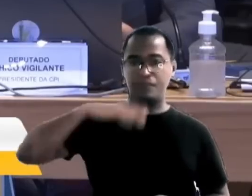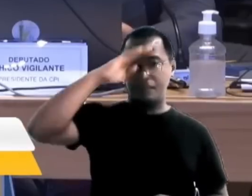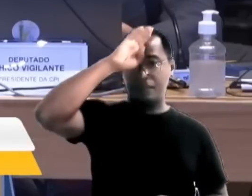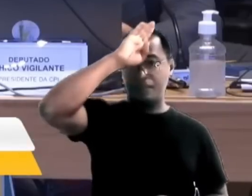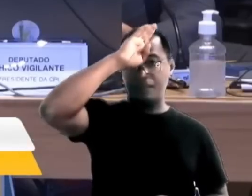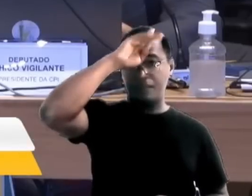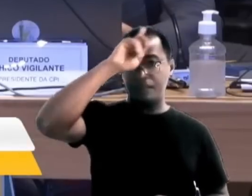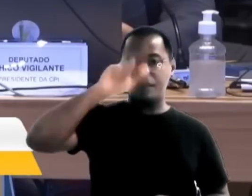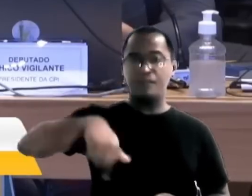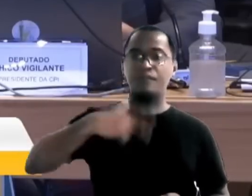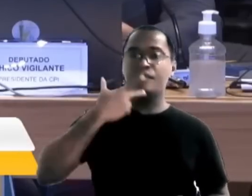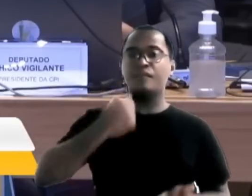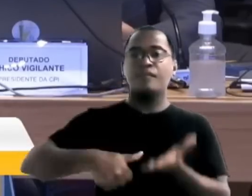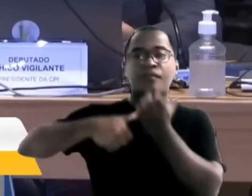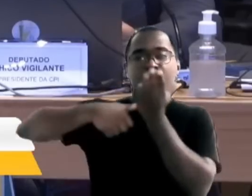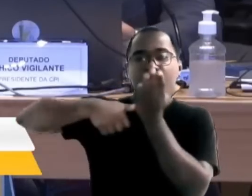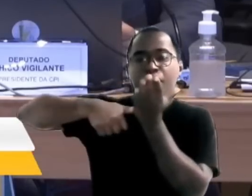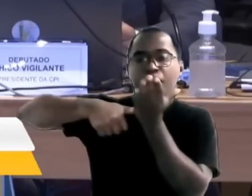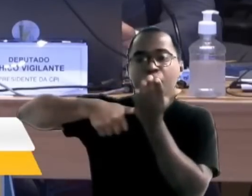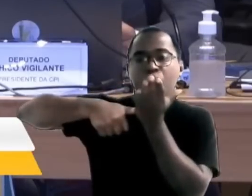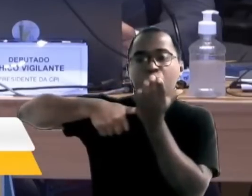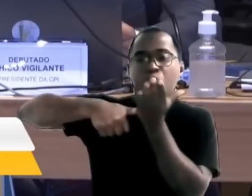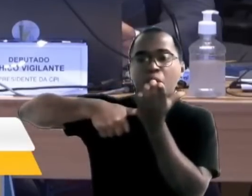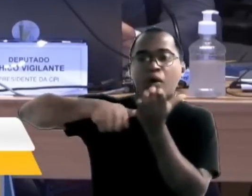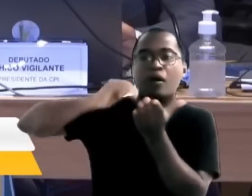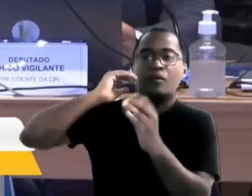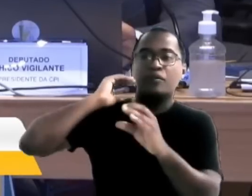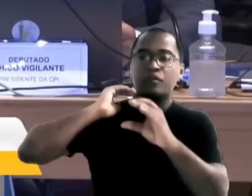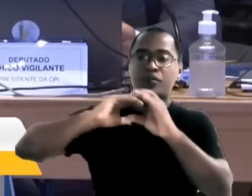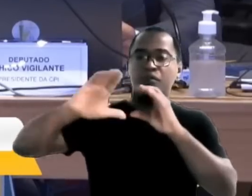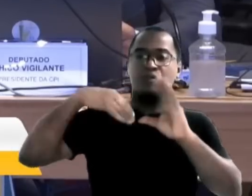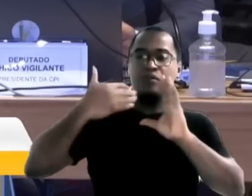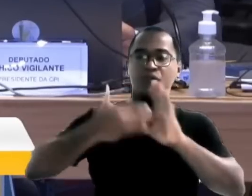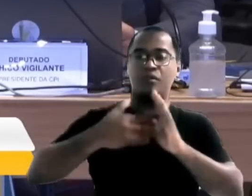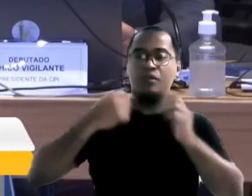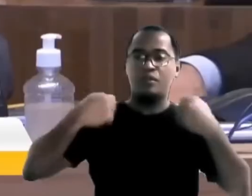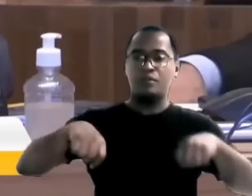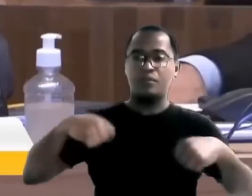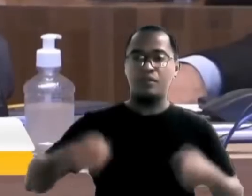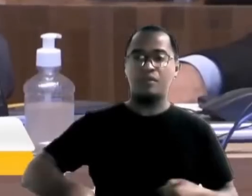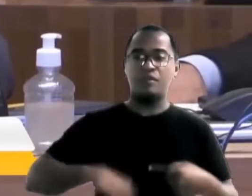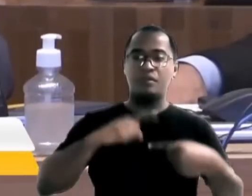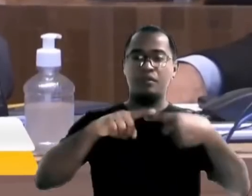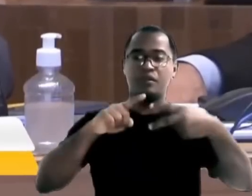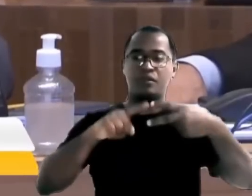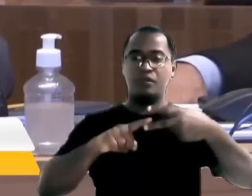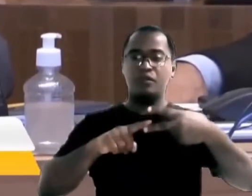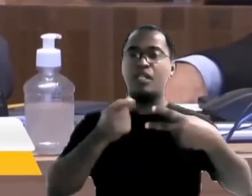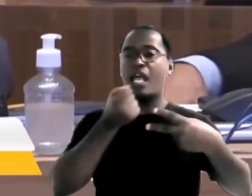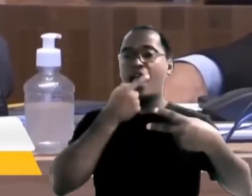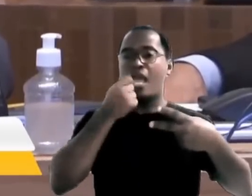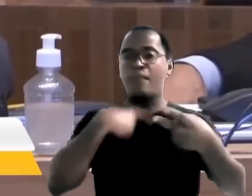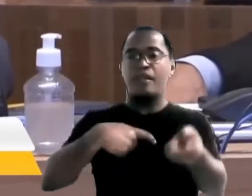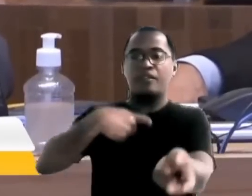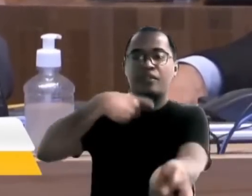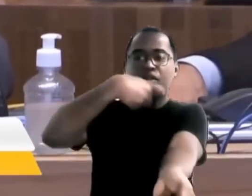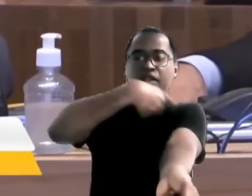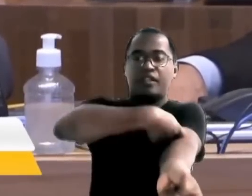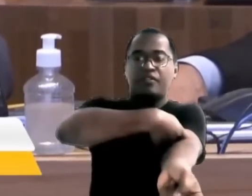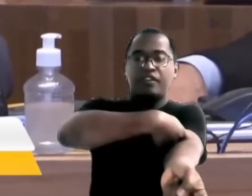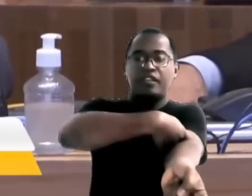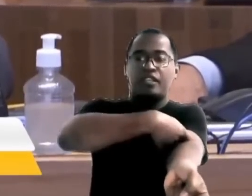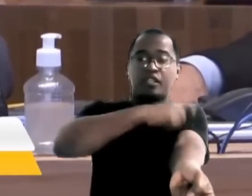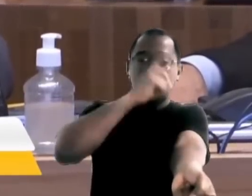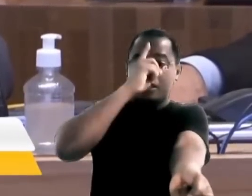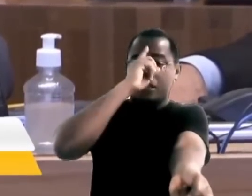senhor, informando que precisava tomar 2 Lexotan na veia por dia para não levar o